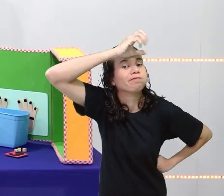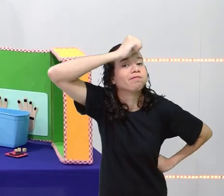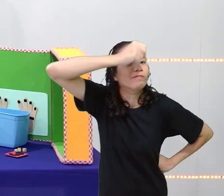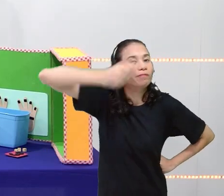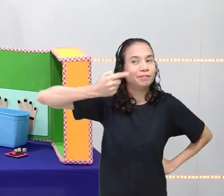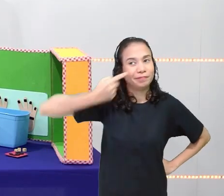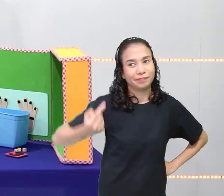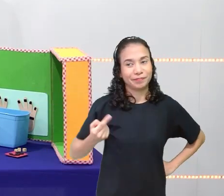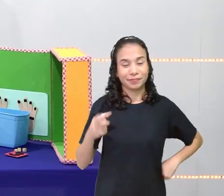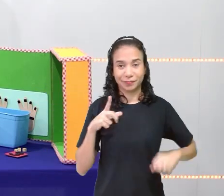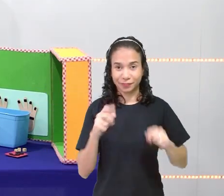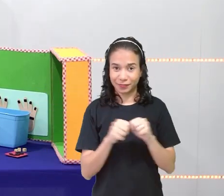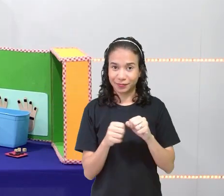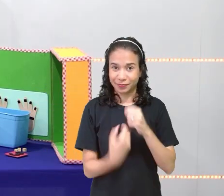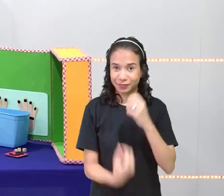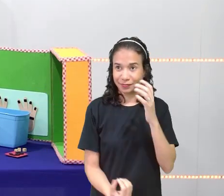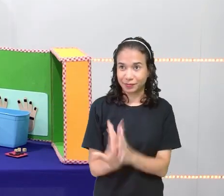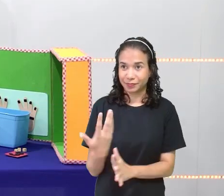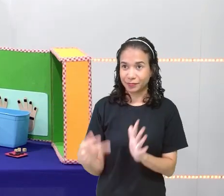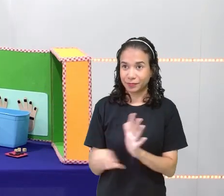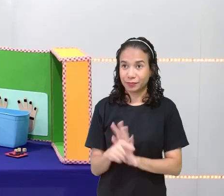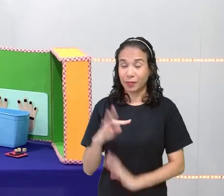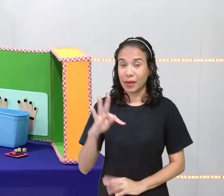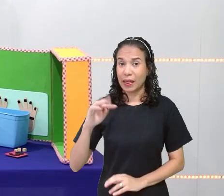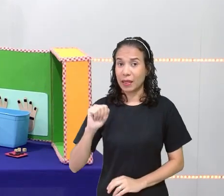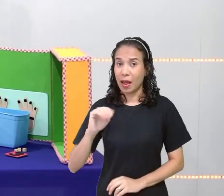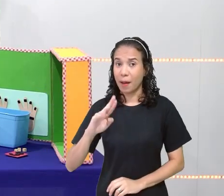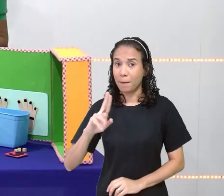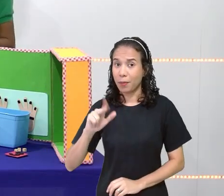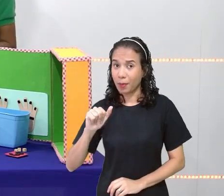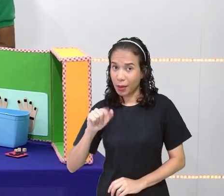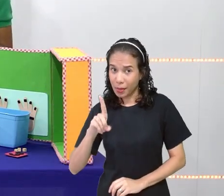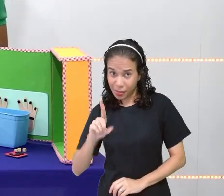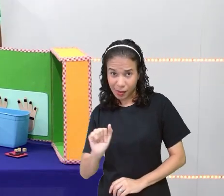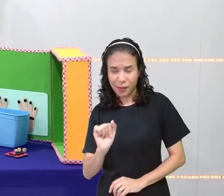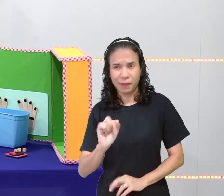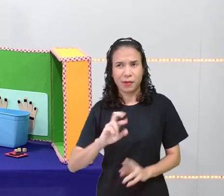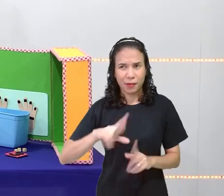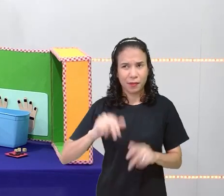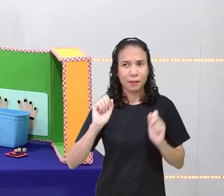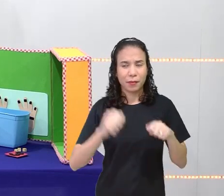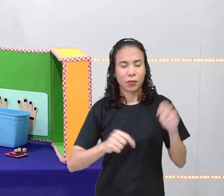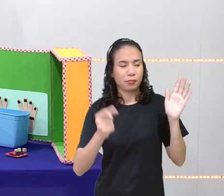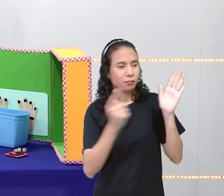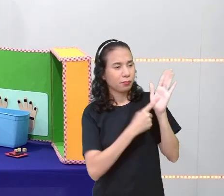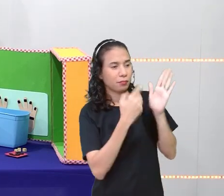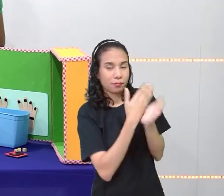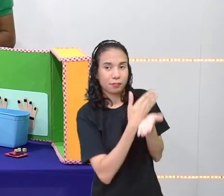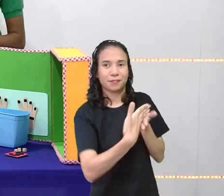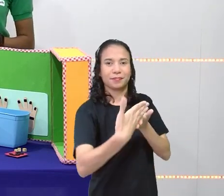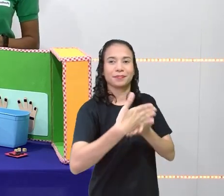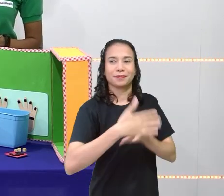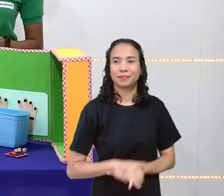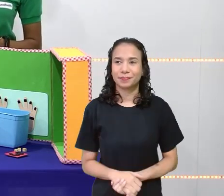montado aqui o nosso quiz. Aqui tem escrito tabuada, mas é o quiz da adição. Pode clicar em comentar.